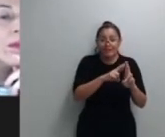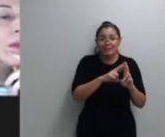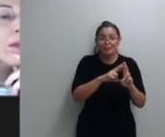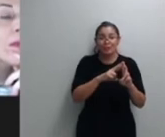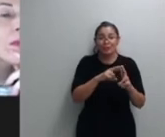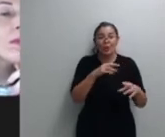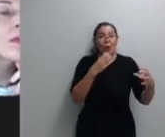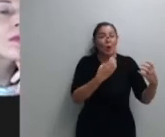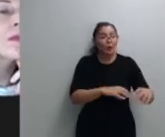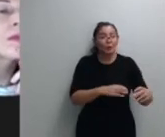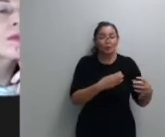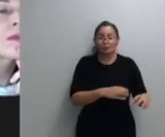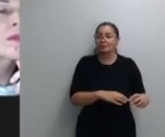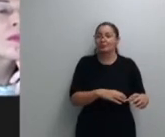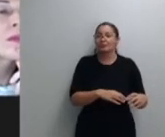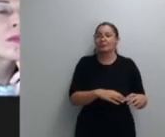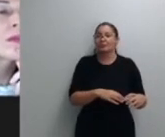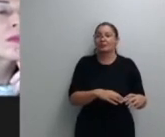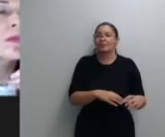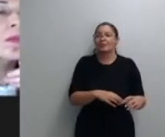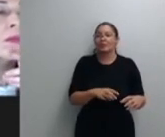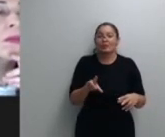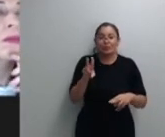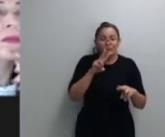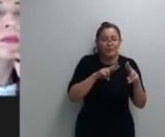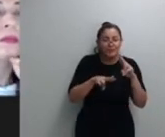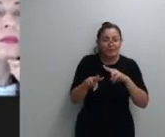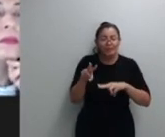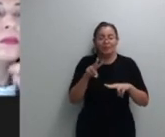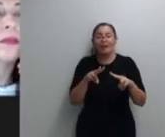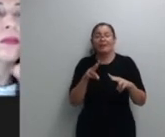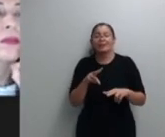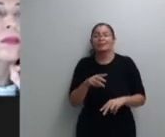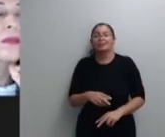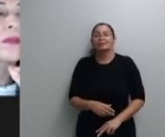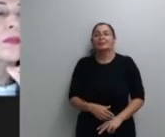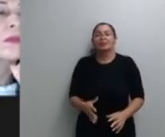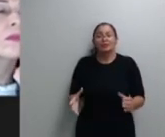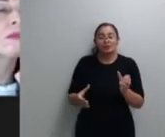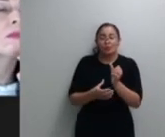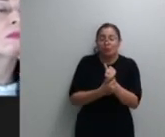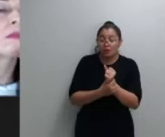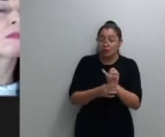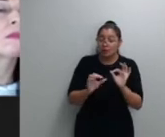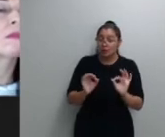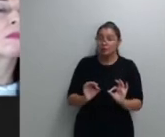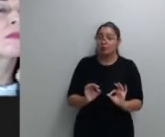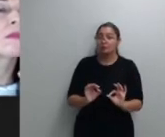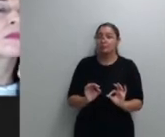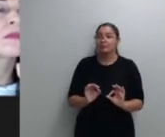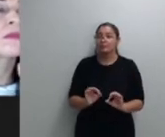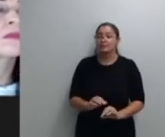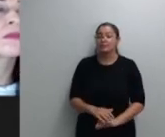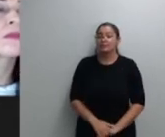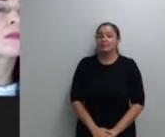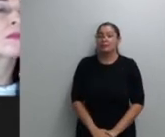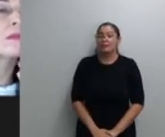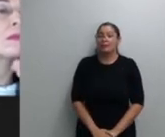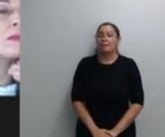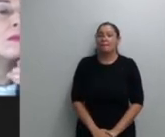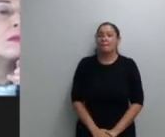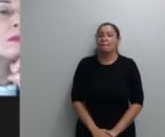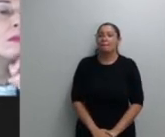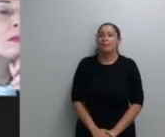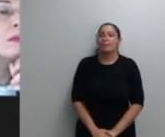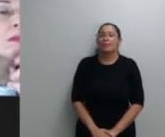critérios outros tinha que se observar em homenagem ao ato jurídico perfeito a segurança jurídica ao princípio da confiança legítima enfim há